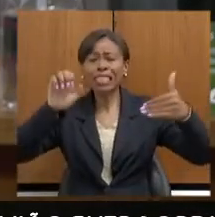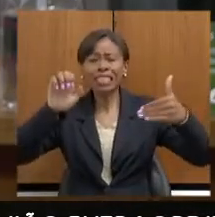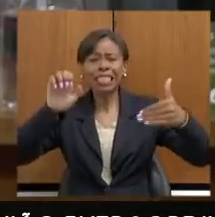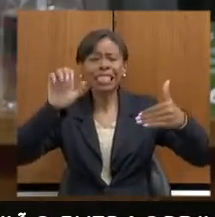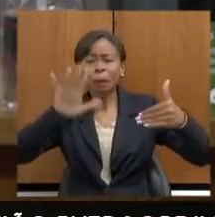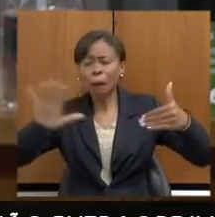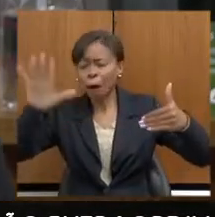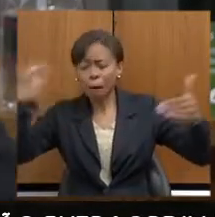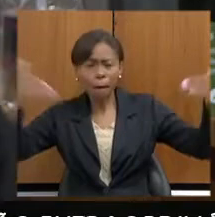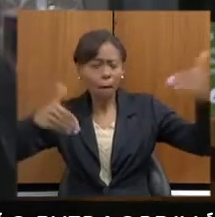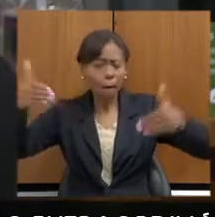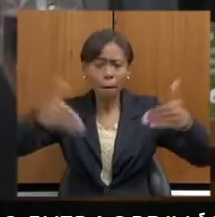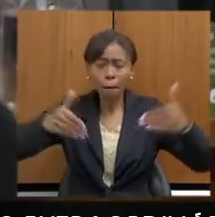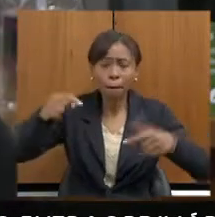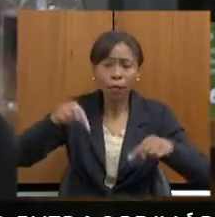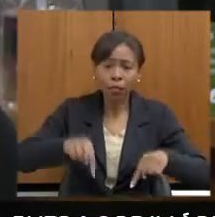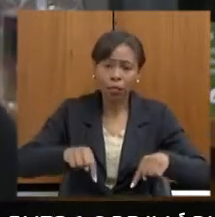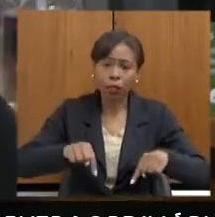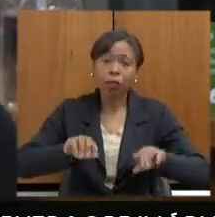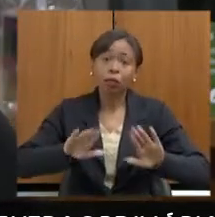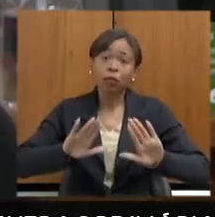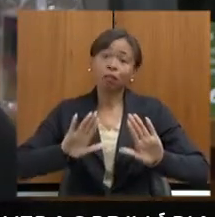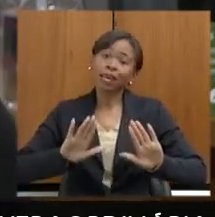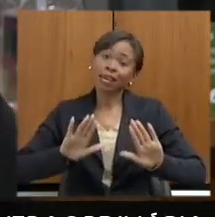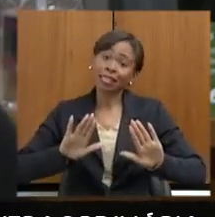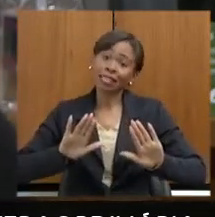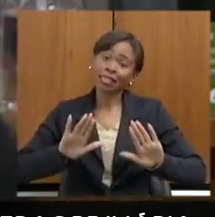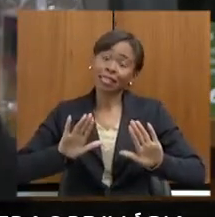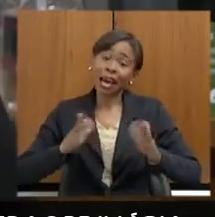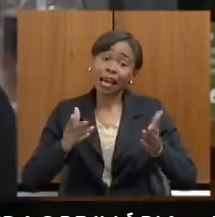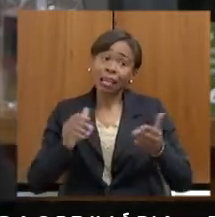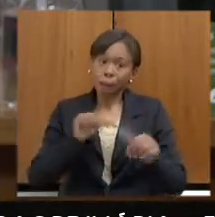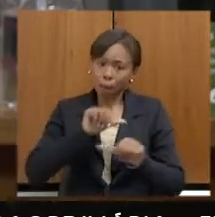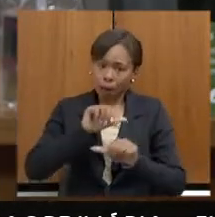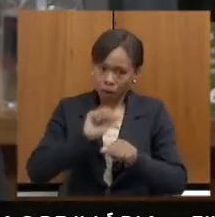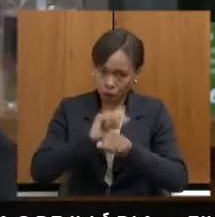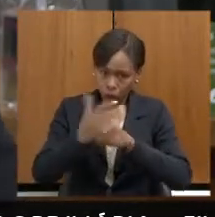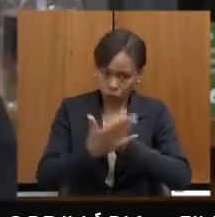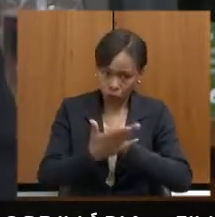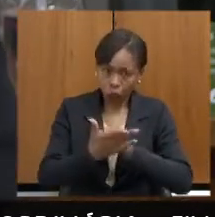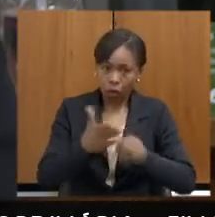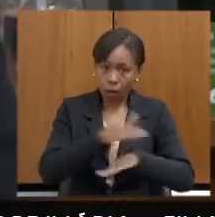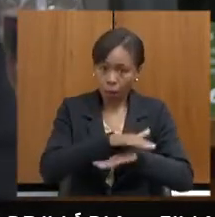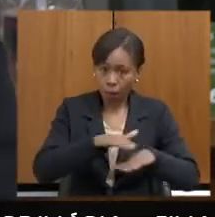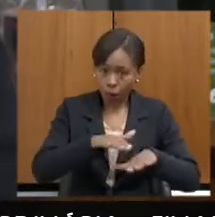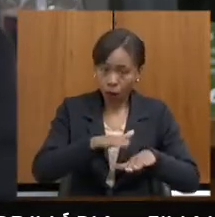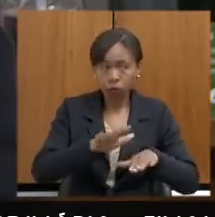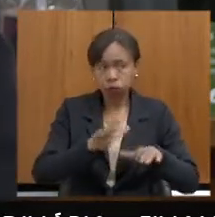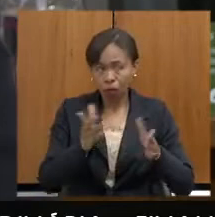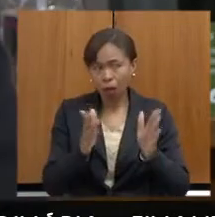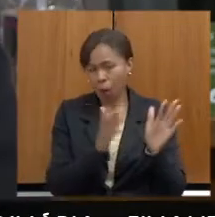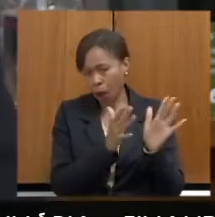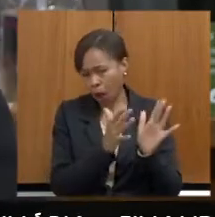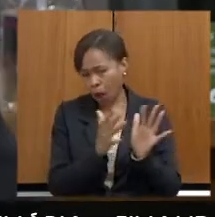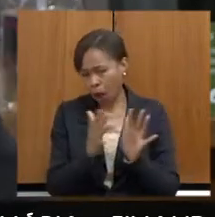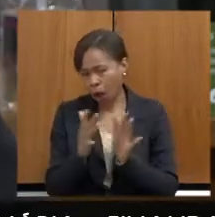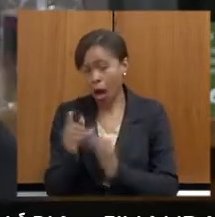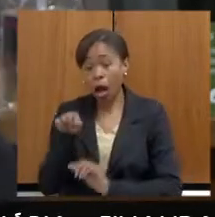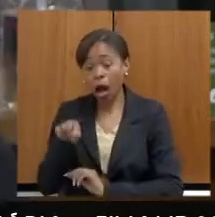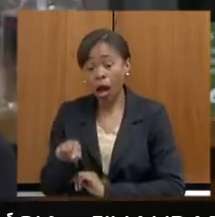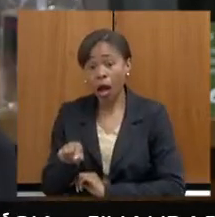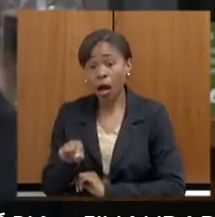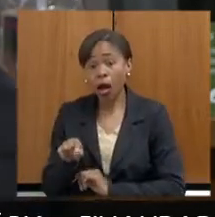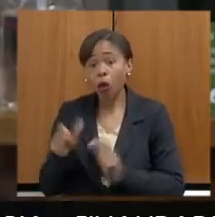a gente precisava se reestruturar tá reabriram da de emergência alta de emergência nunca fechou à toa